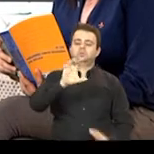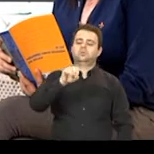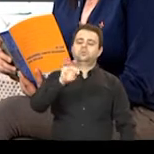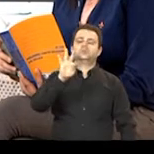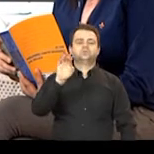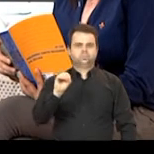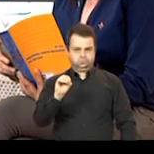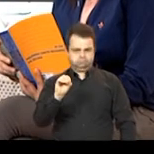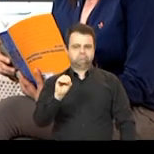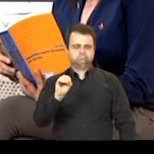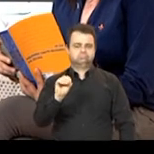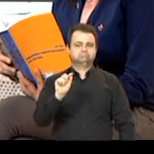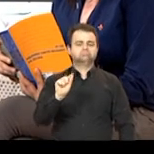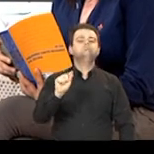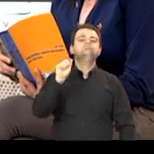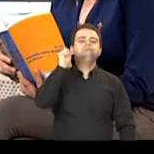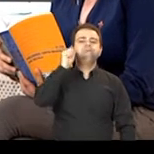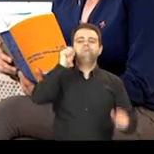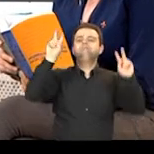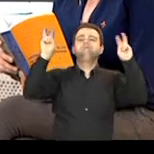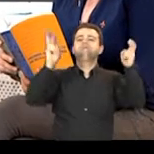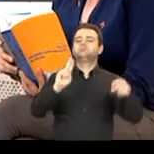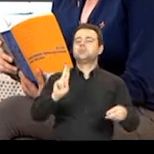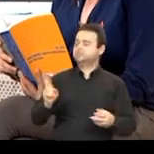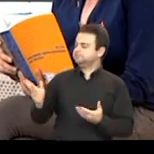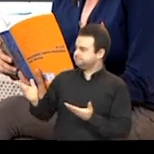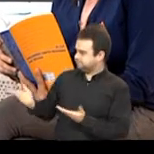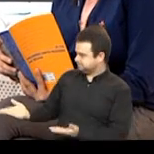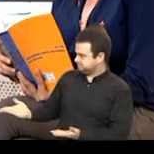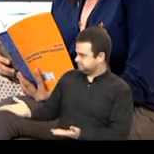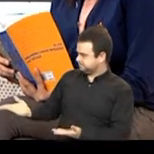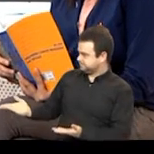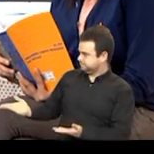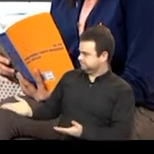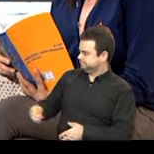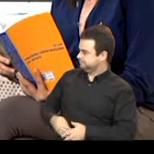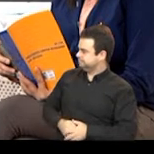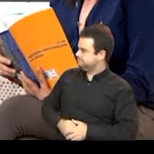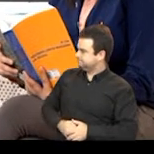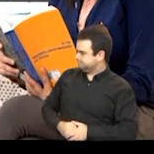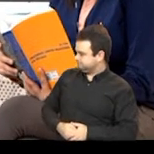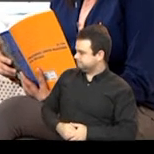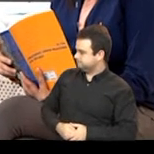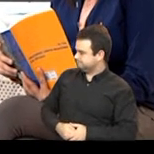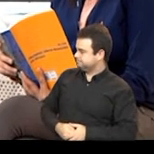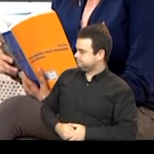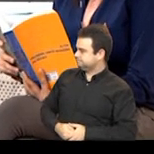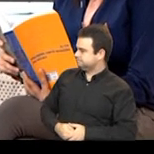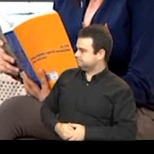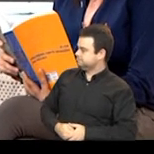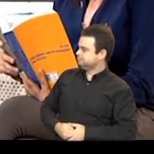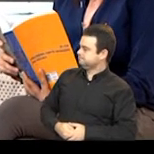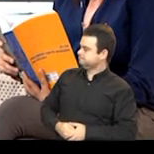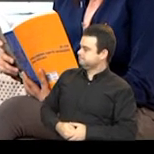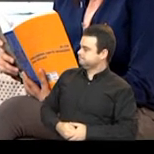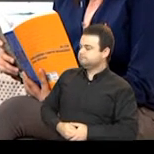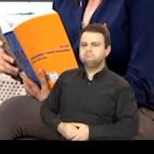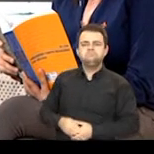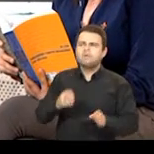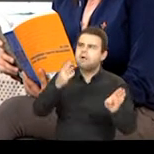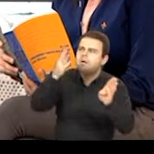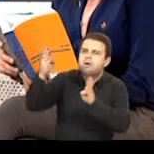autora Lígia Fagundes Telles. O conto se chama Venha Ver o Pôr do Sol. É um conto de